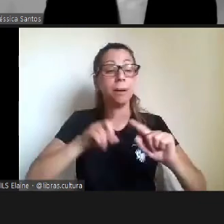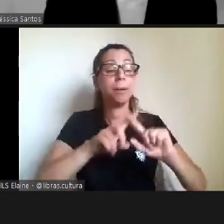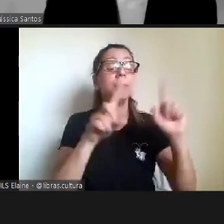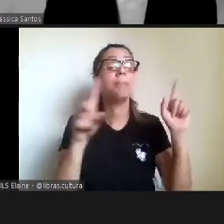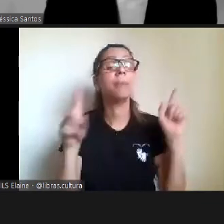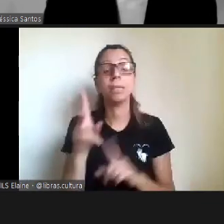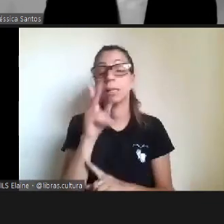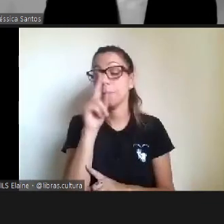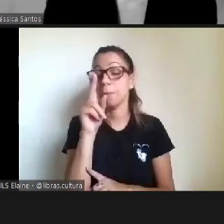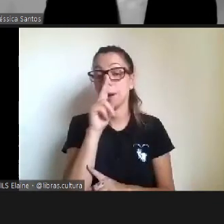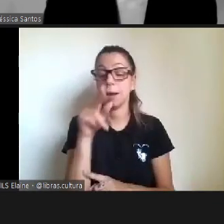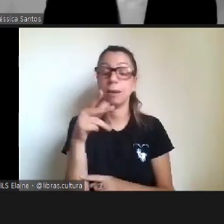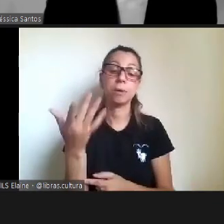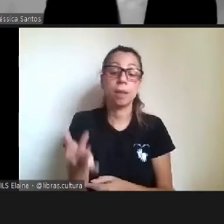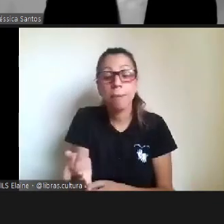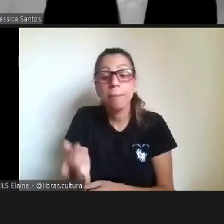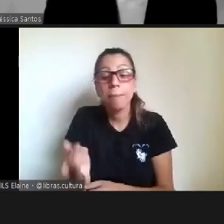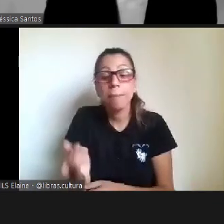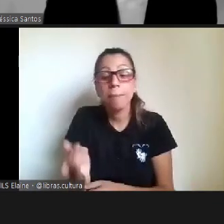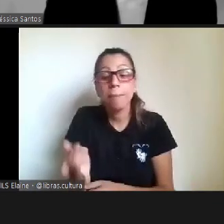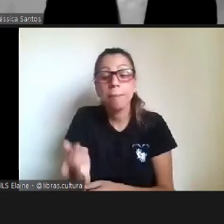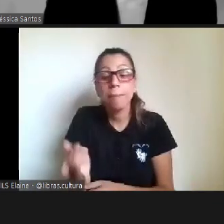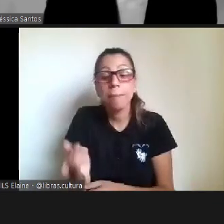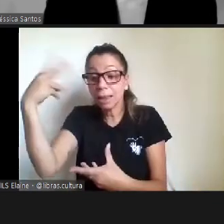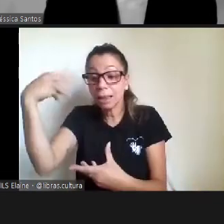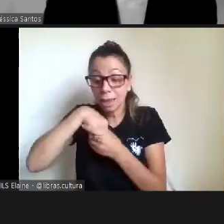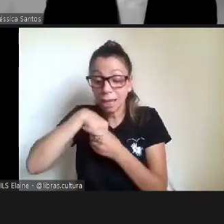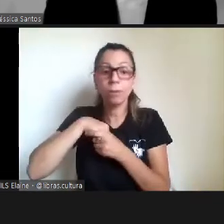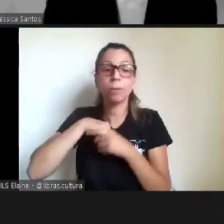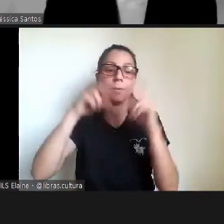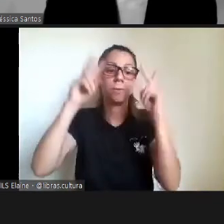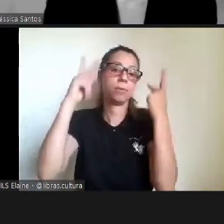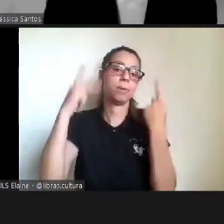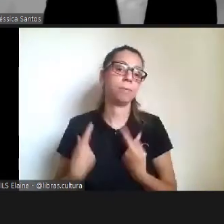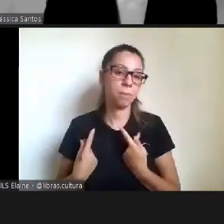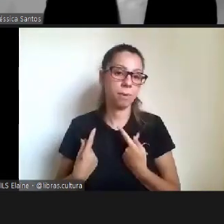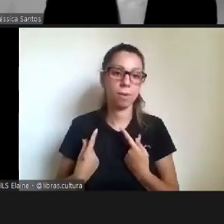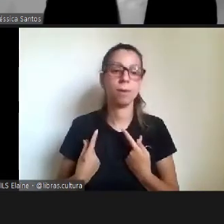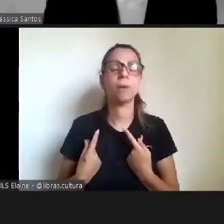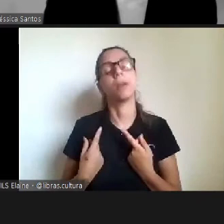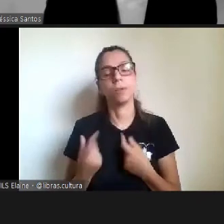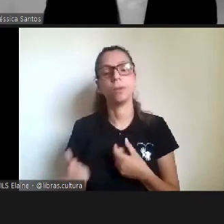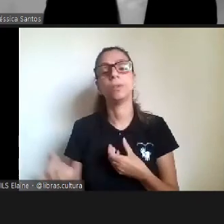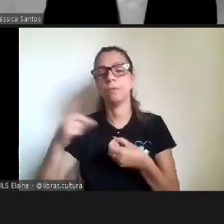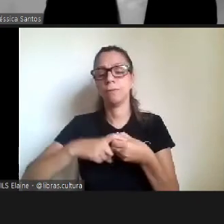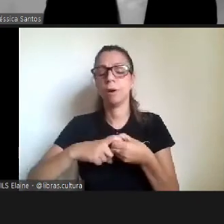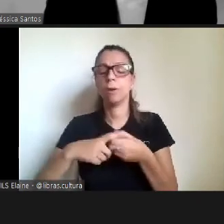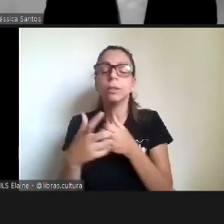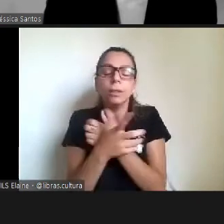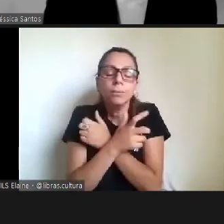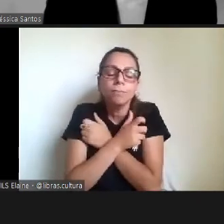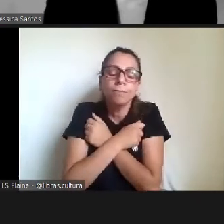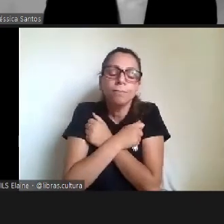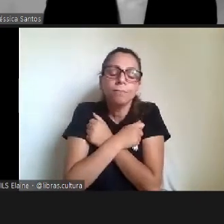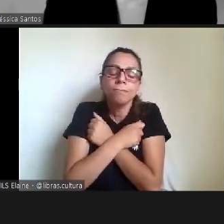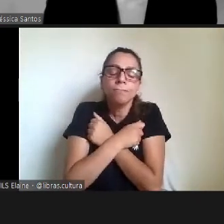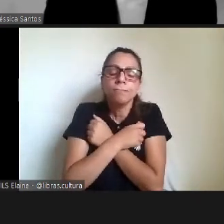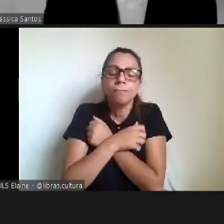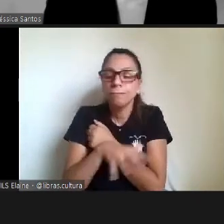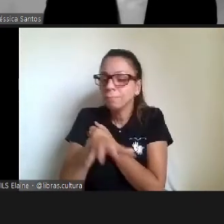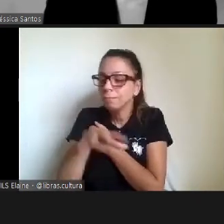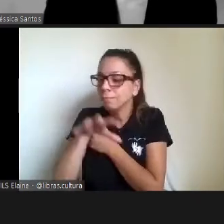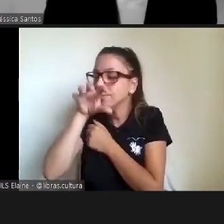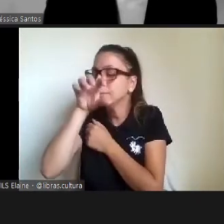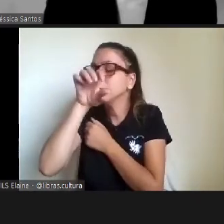a presença é uma eminência do ser humano. E a gente volta, assim, a se abraçar fisicamente, a sentir o cheiro, e